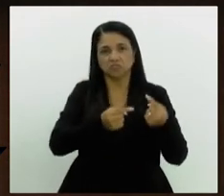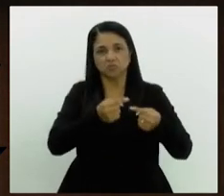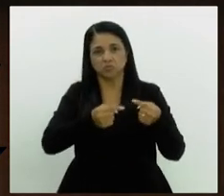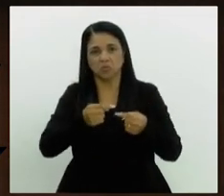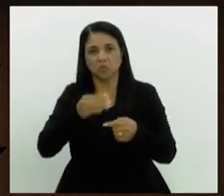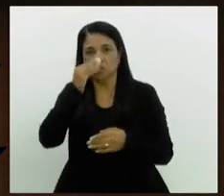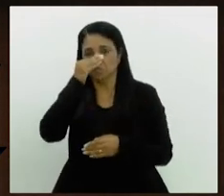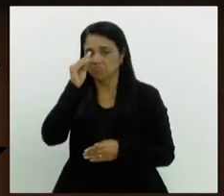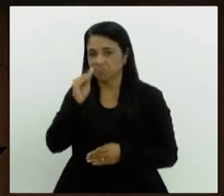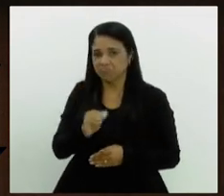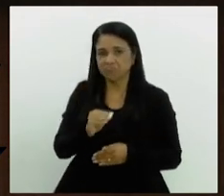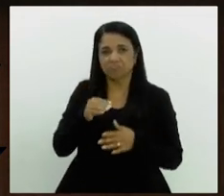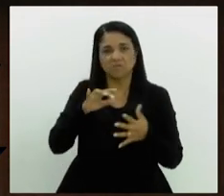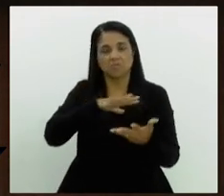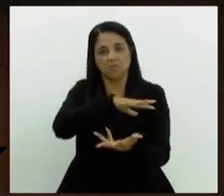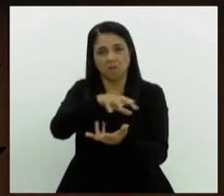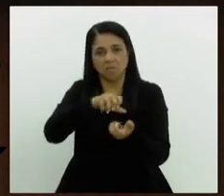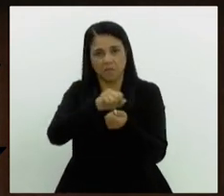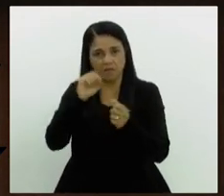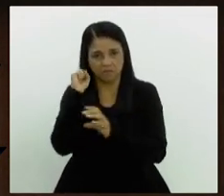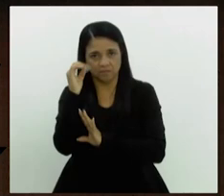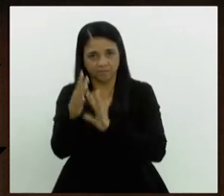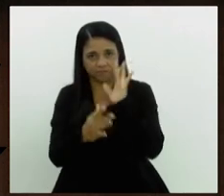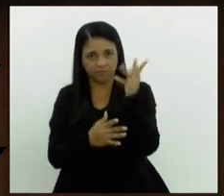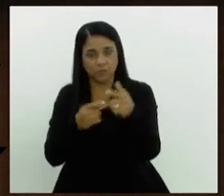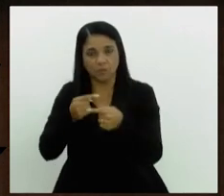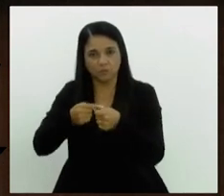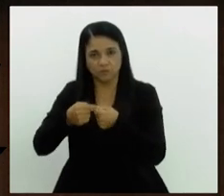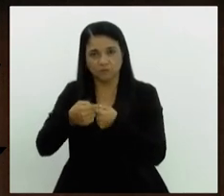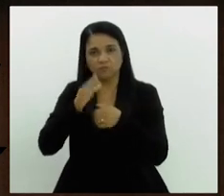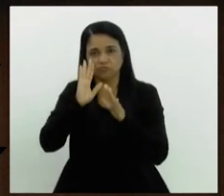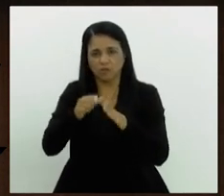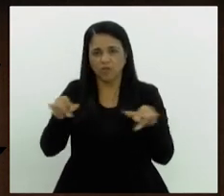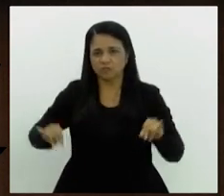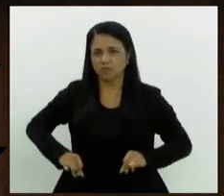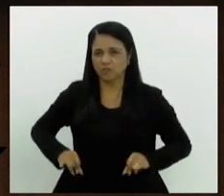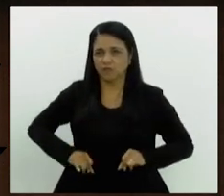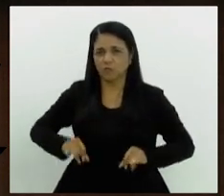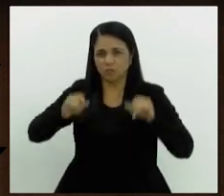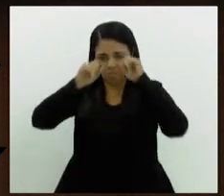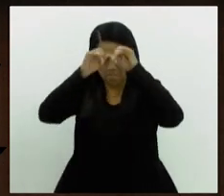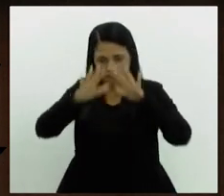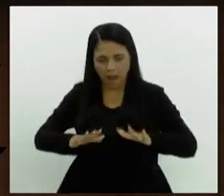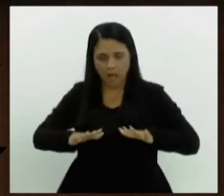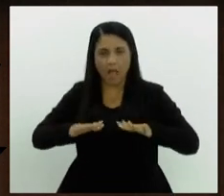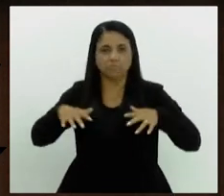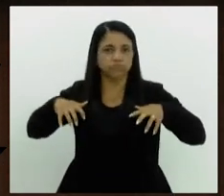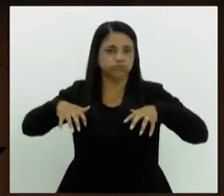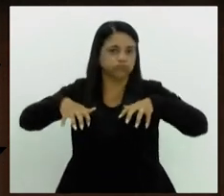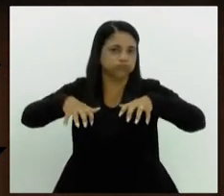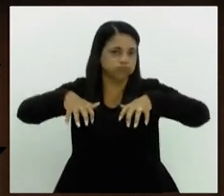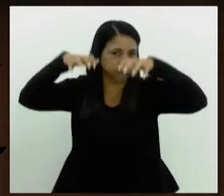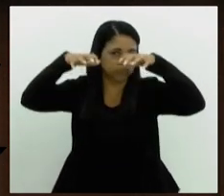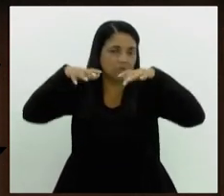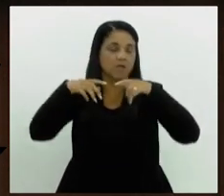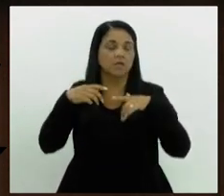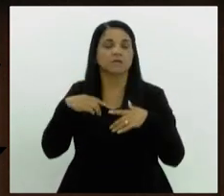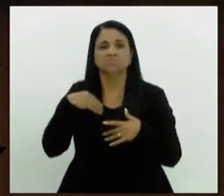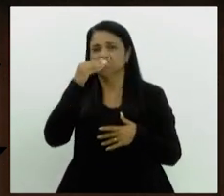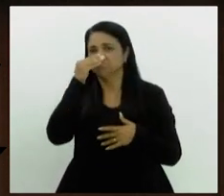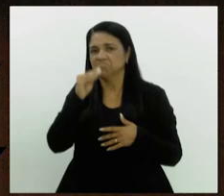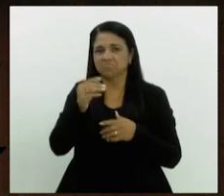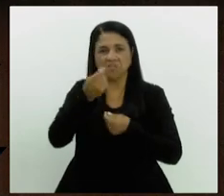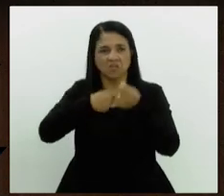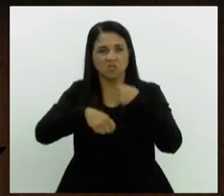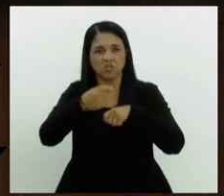desconsidera a questão ambiental no município, que já sofreu com graves tragédias, desconsidera a importância econômica e social daquela